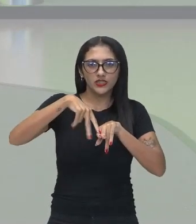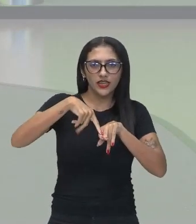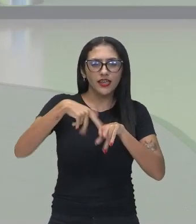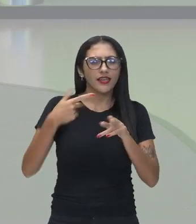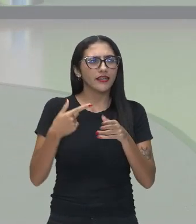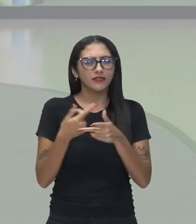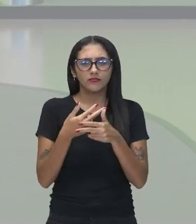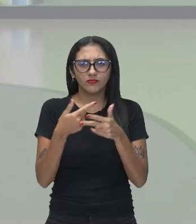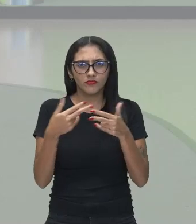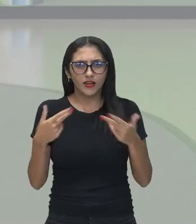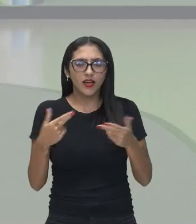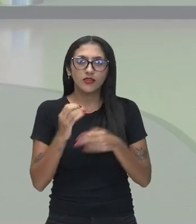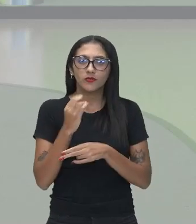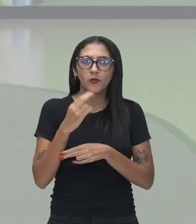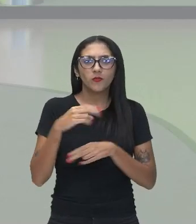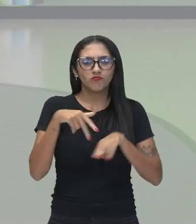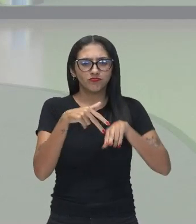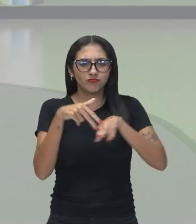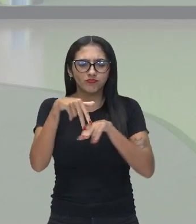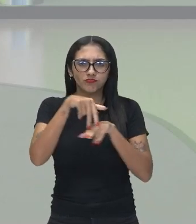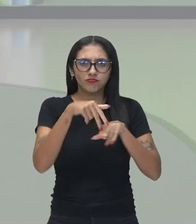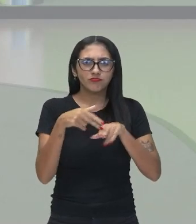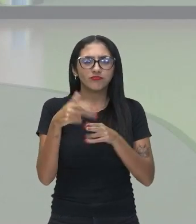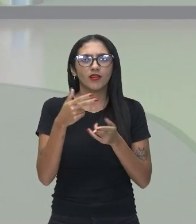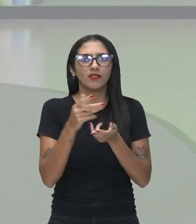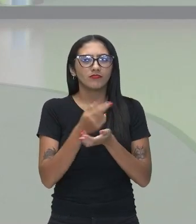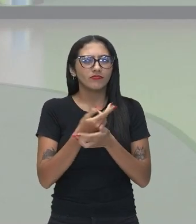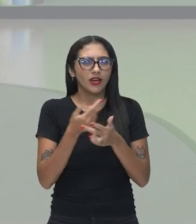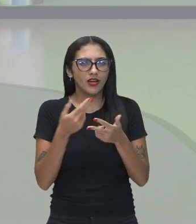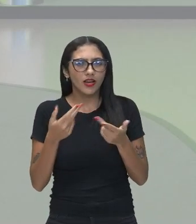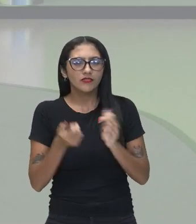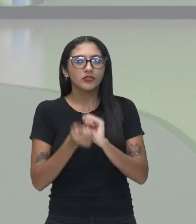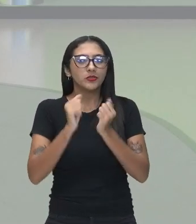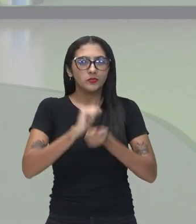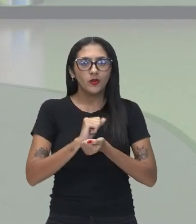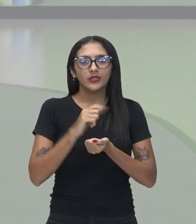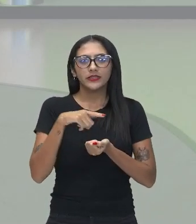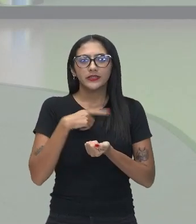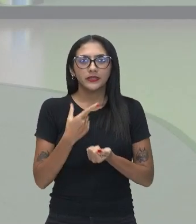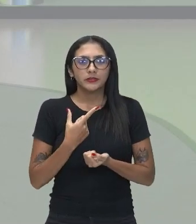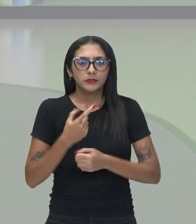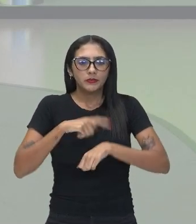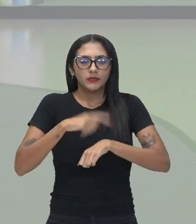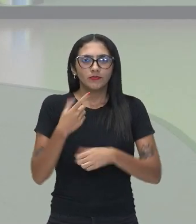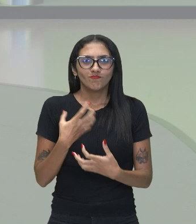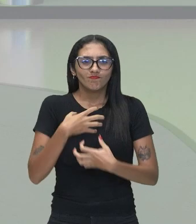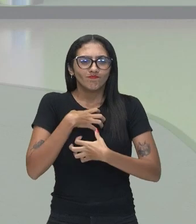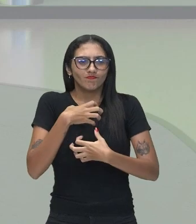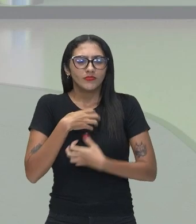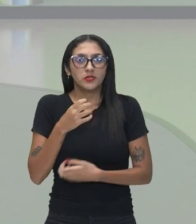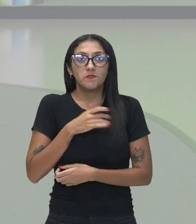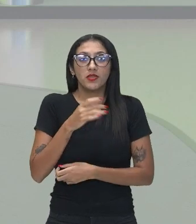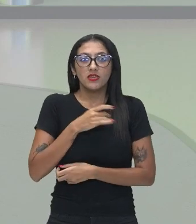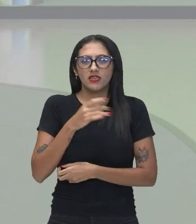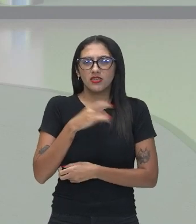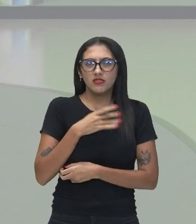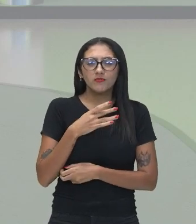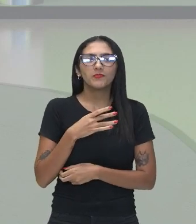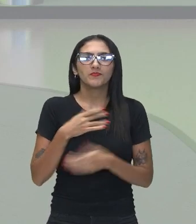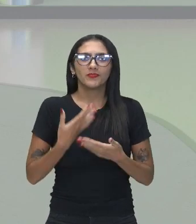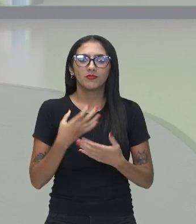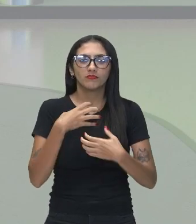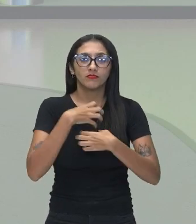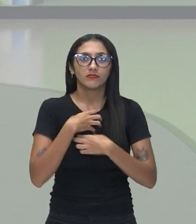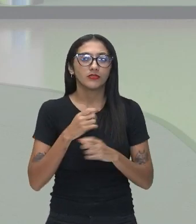patins, ou vai surfar, vai naquele momento de medo, de aquela sensação de euforia, quer dizer